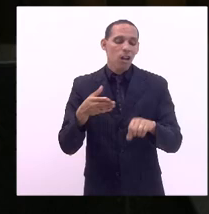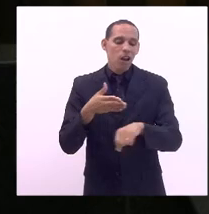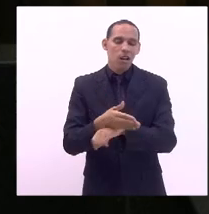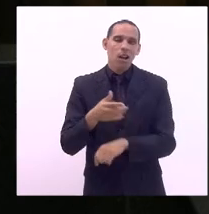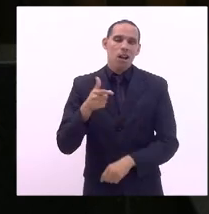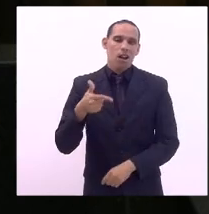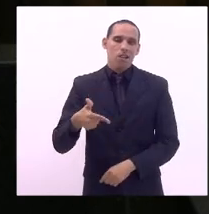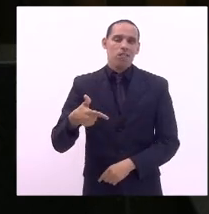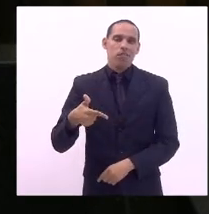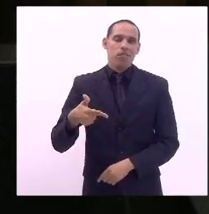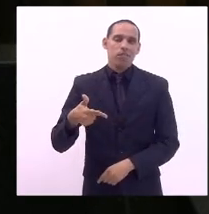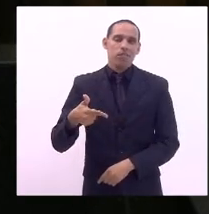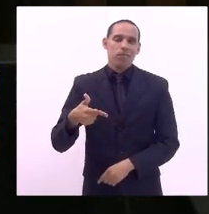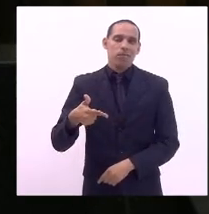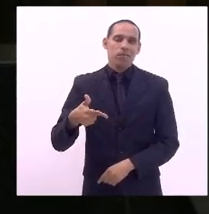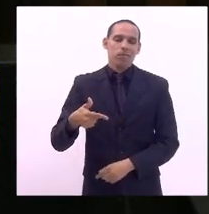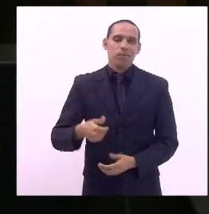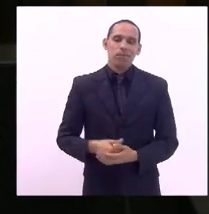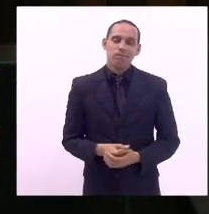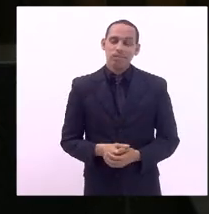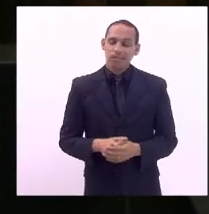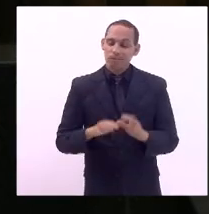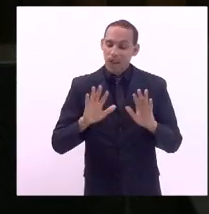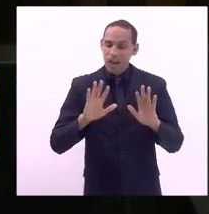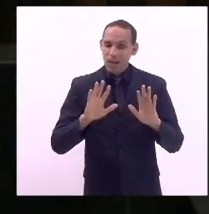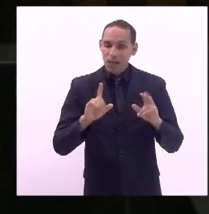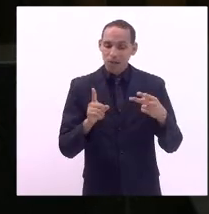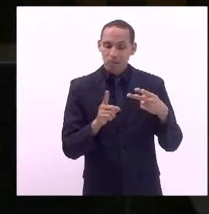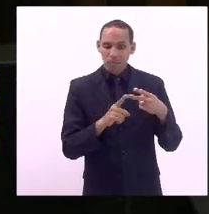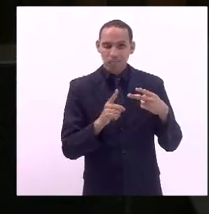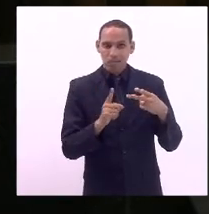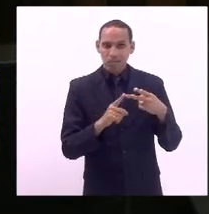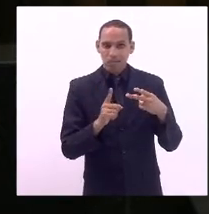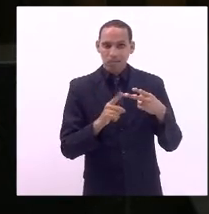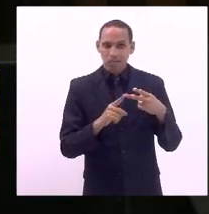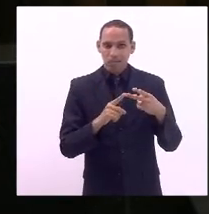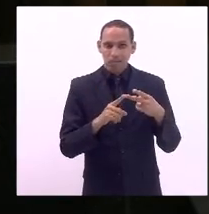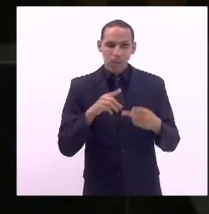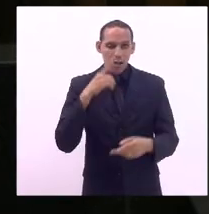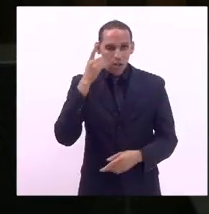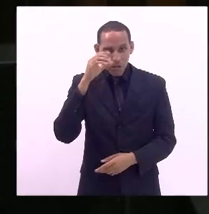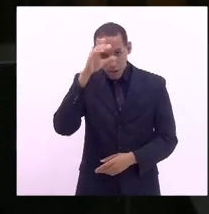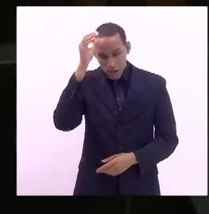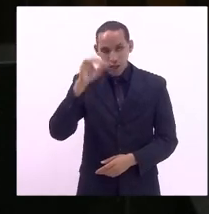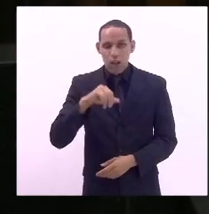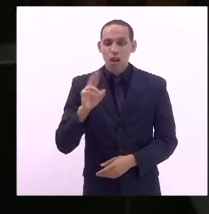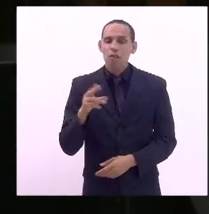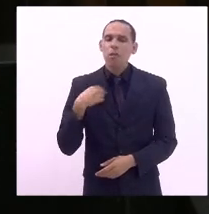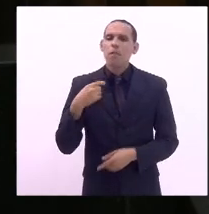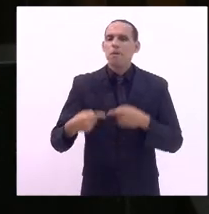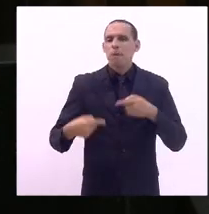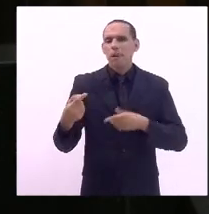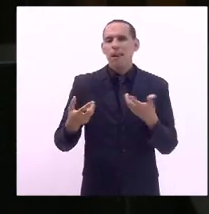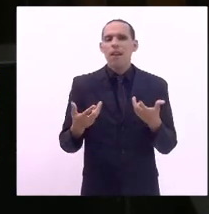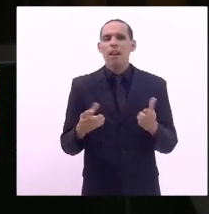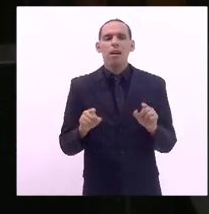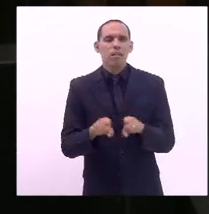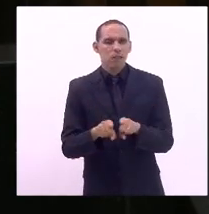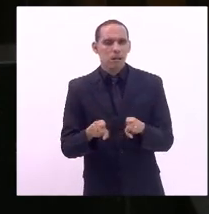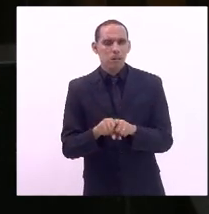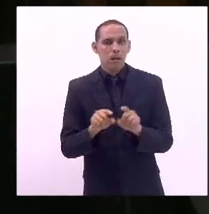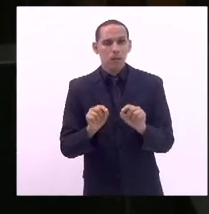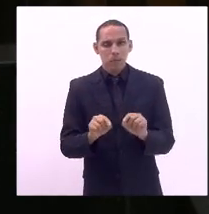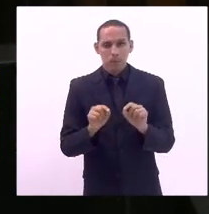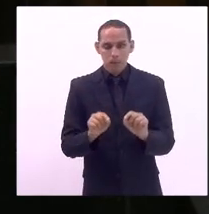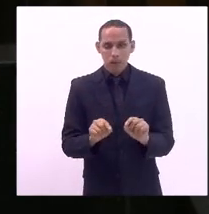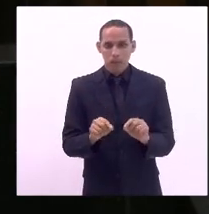armas. Mas, em segundo lugar, deputada Tia Ju, eu quero fazer o debate sobre, também,